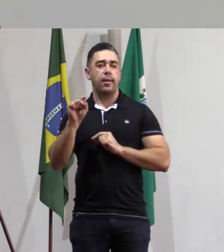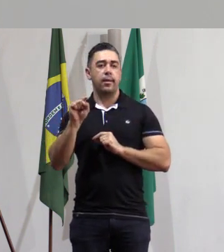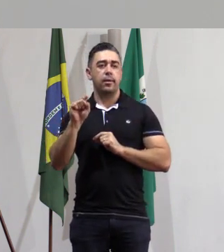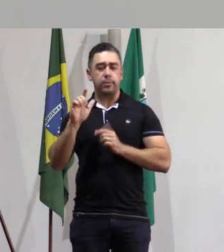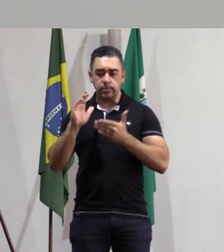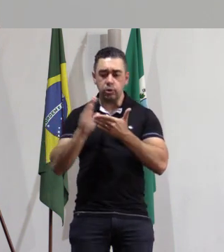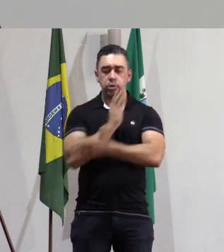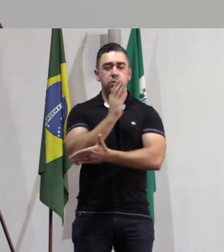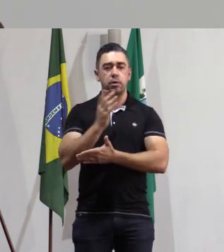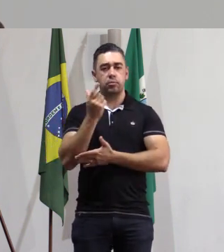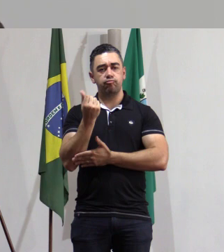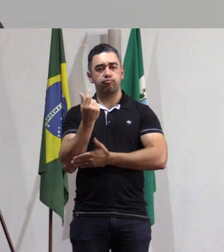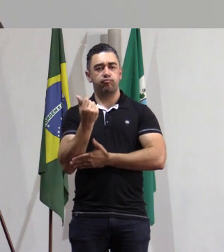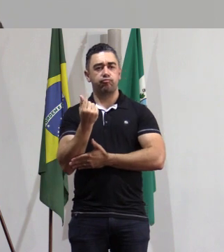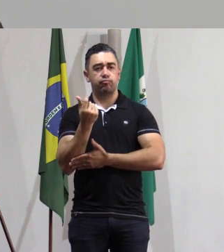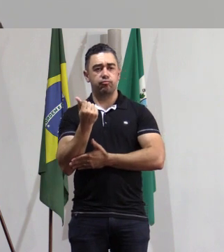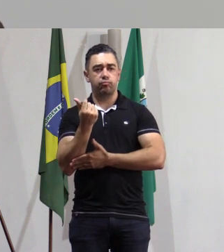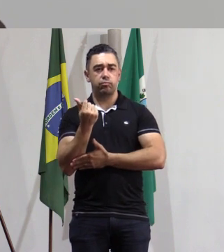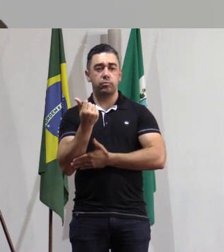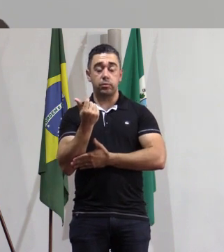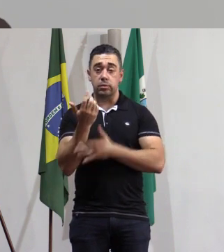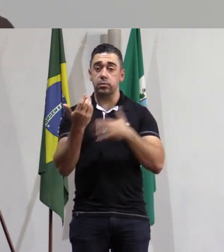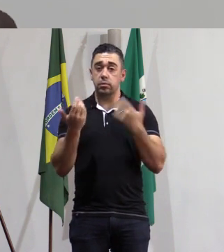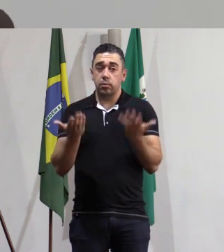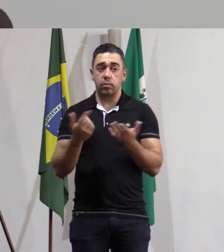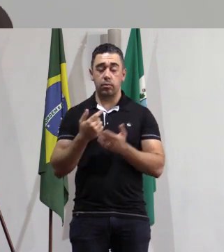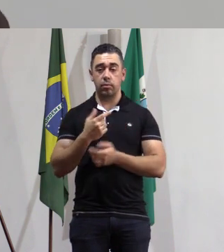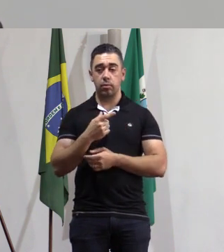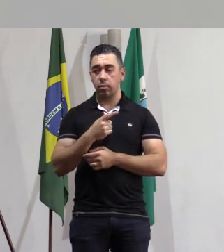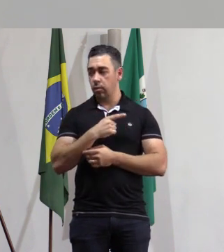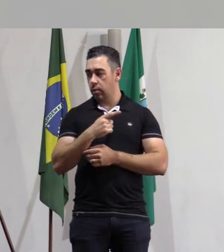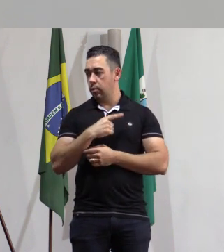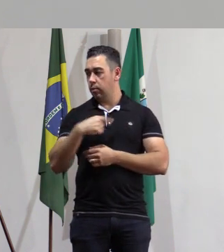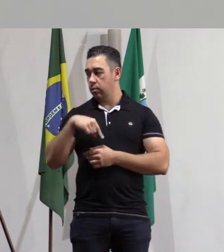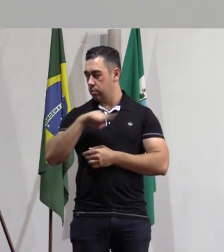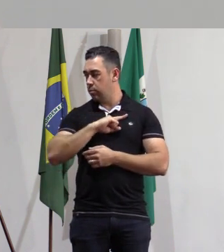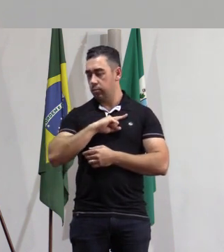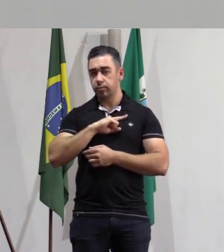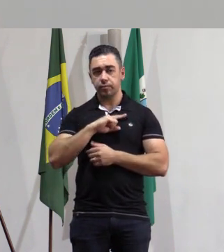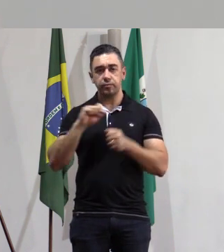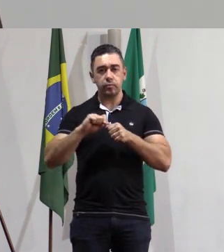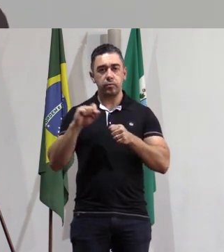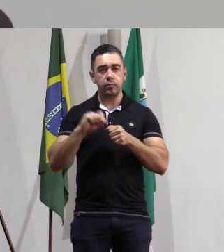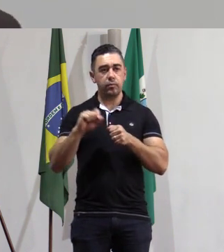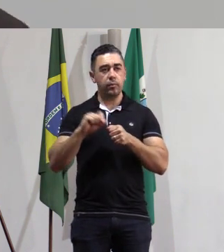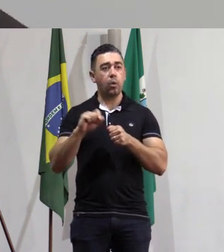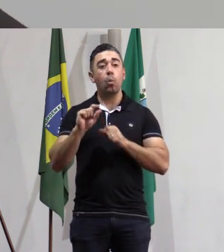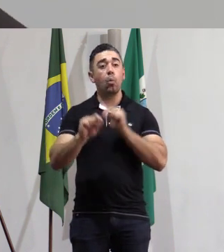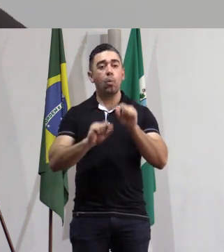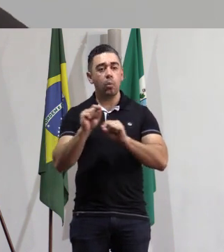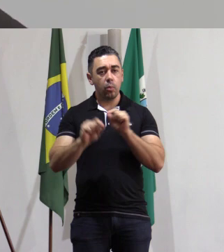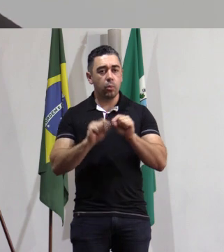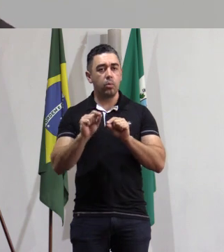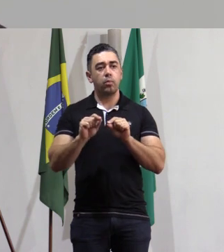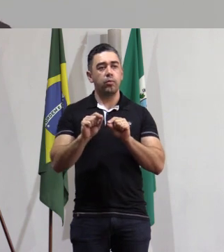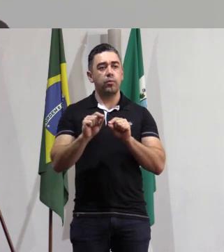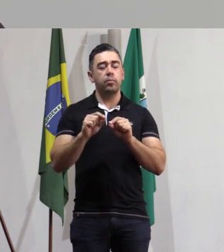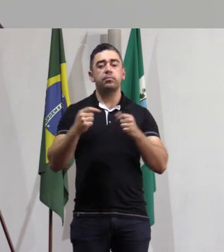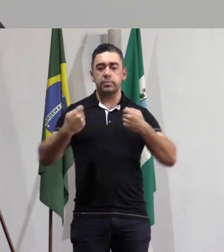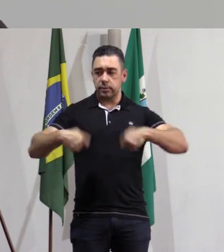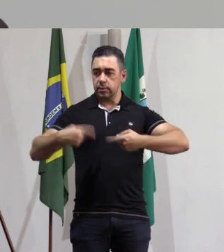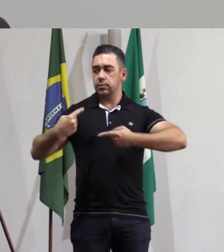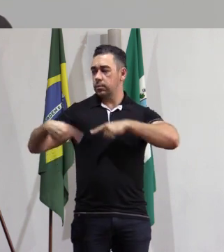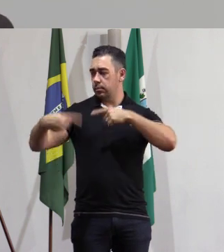E considero que termos que fazer, e faremos, mas termos que fazer um